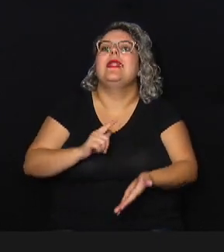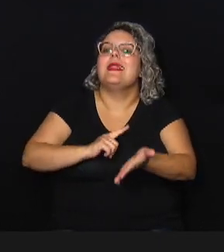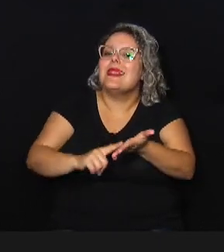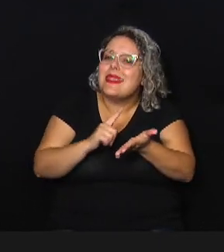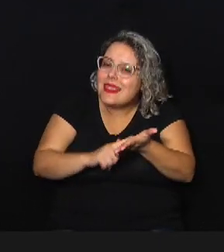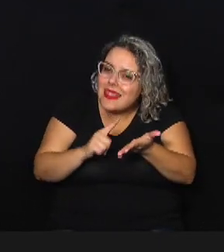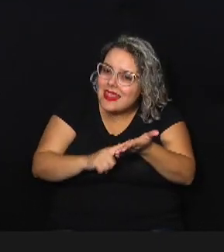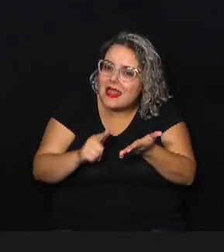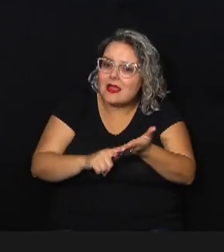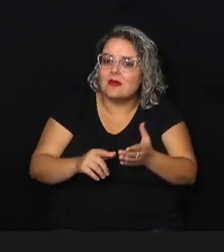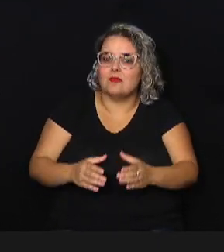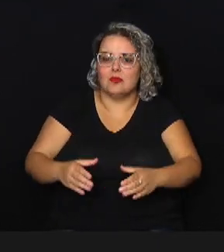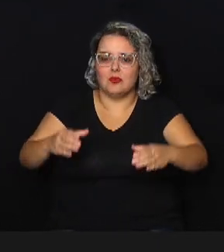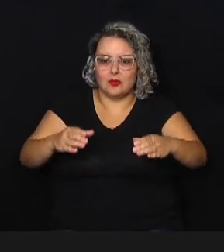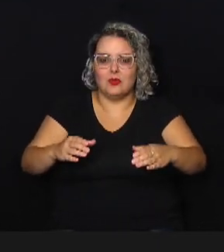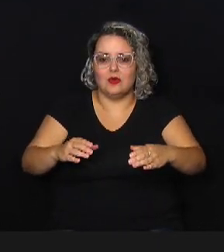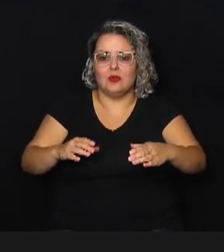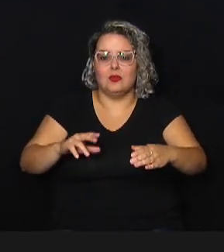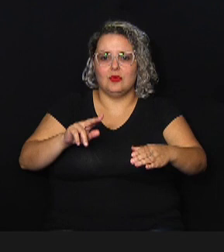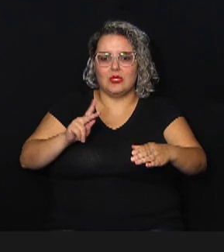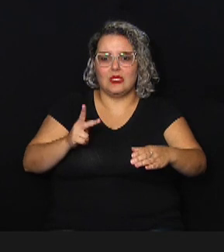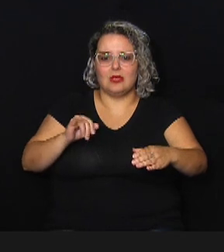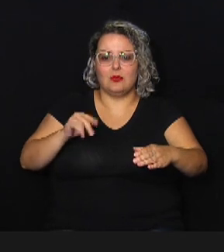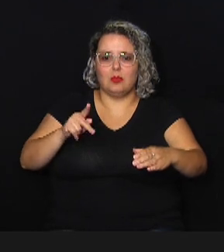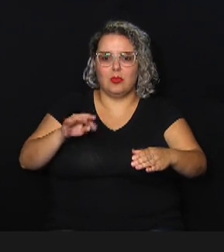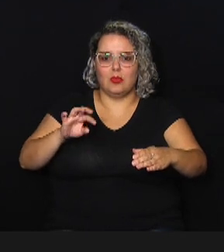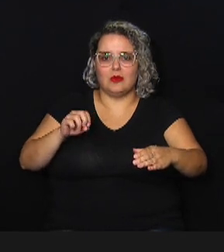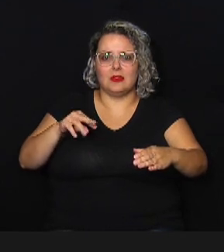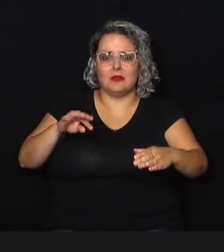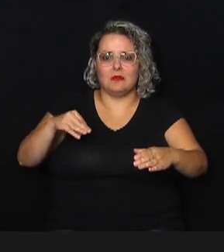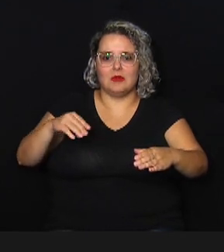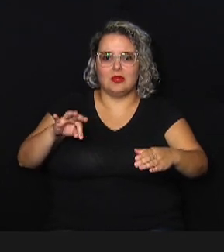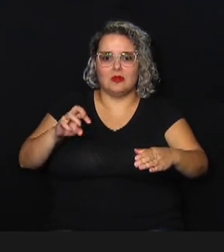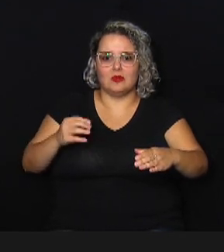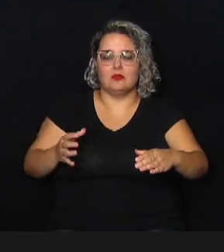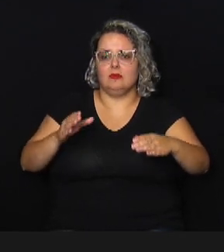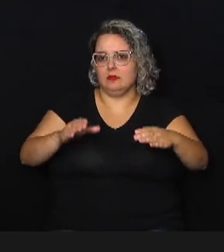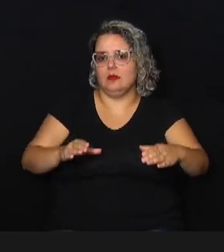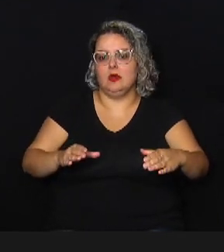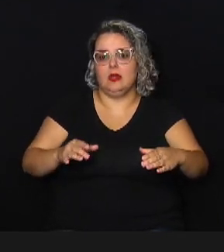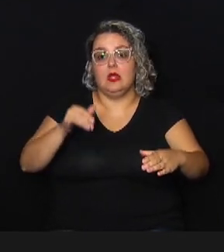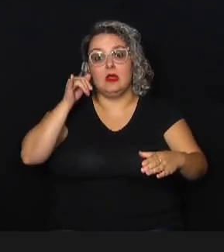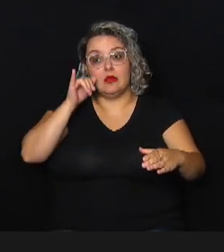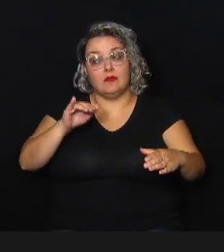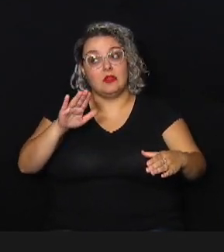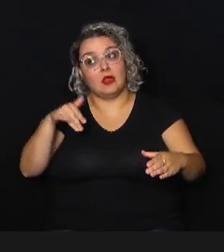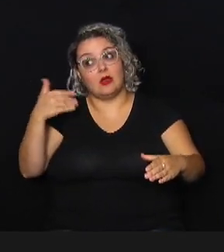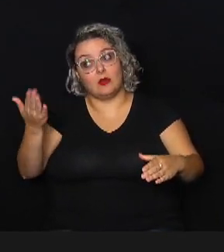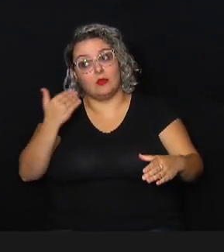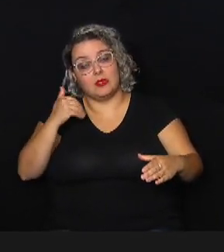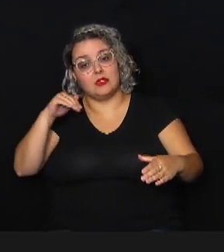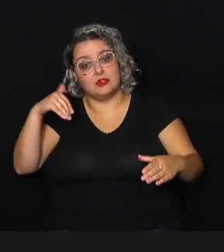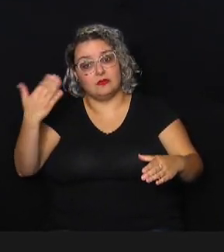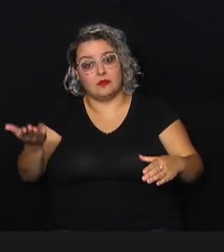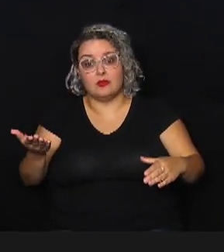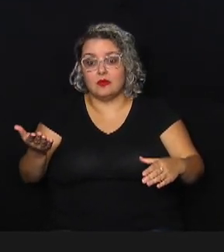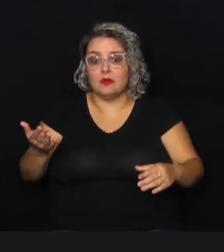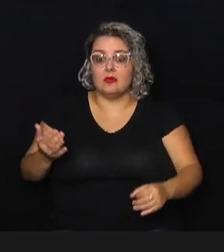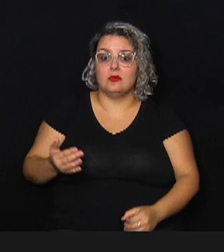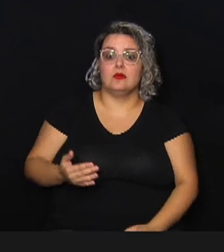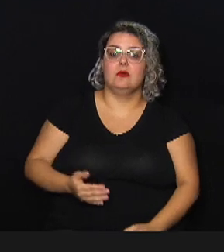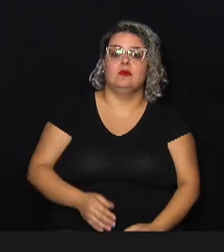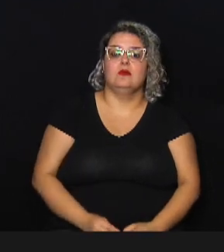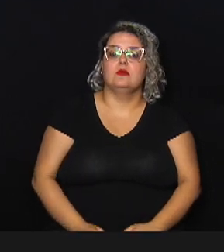deixar de molho no hipoclorito, tá? Evitar comida de fora, de rua, vamos dizer assim, Isso deve ser evitado. Frutos do mar também